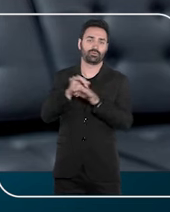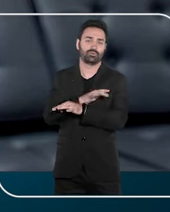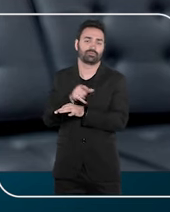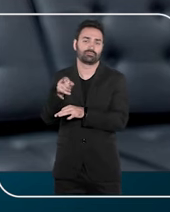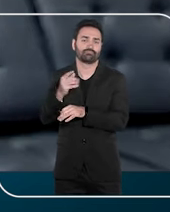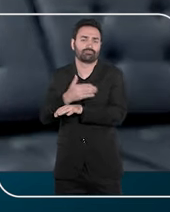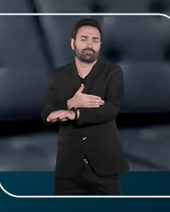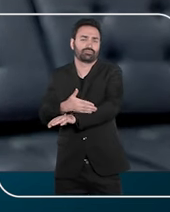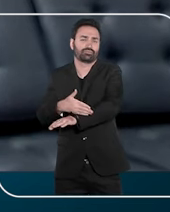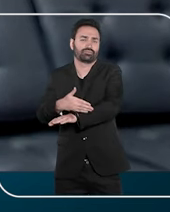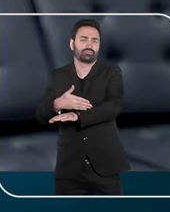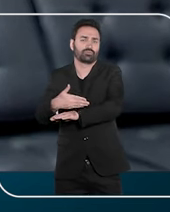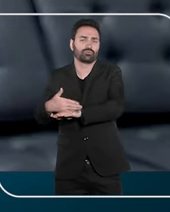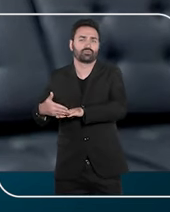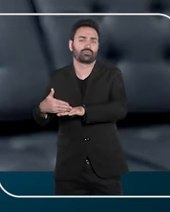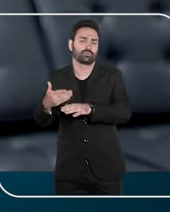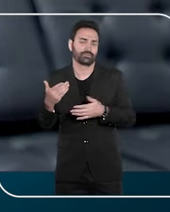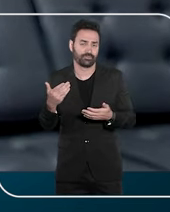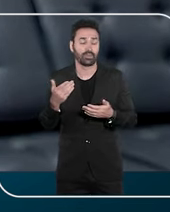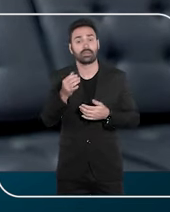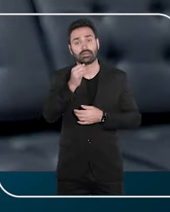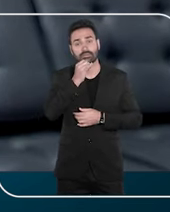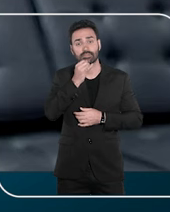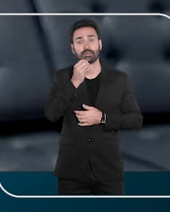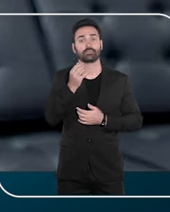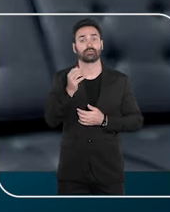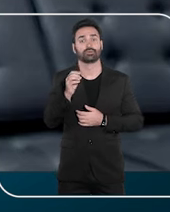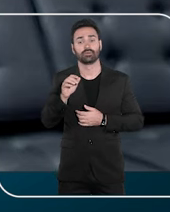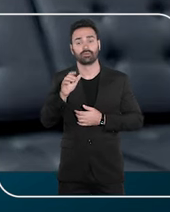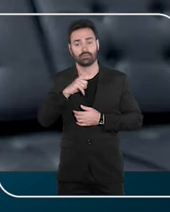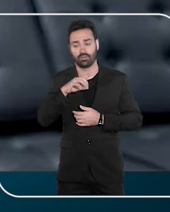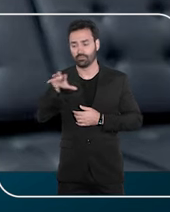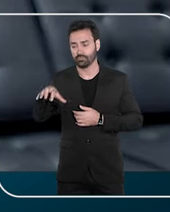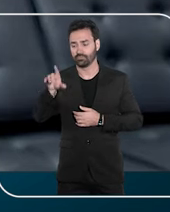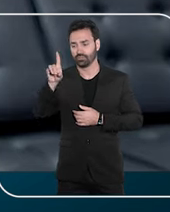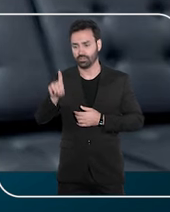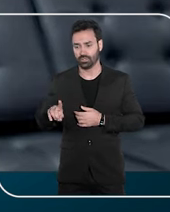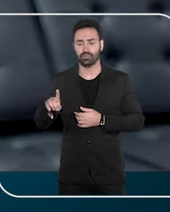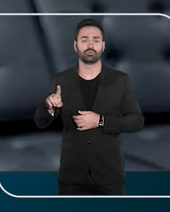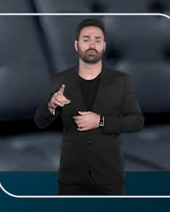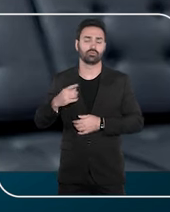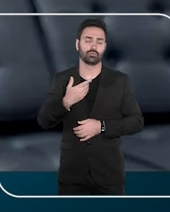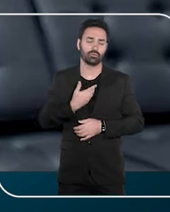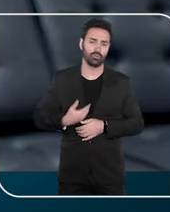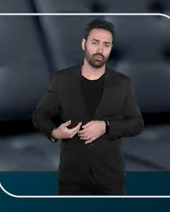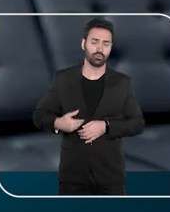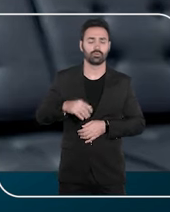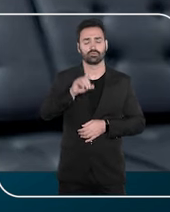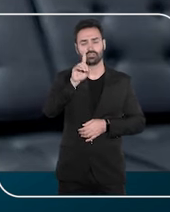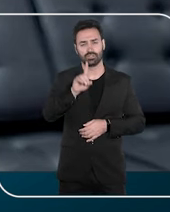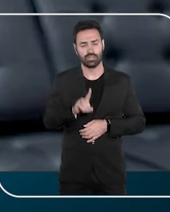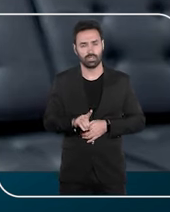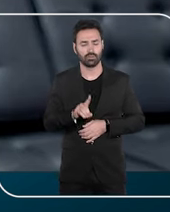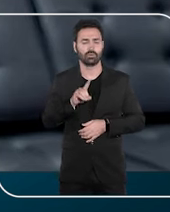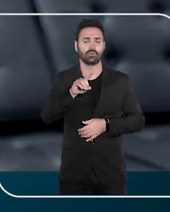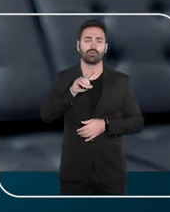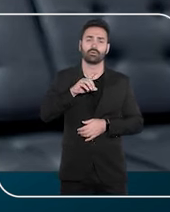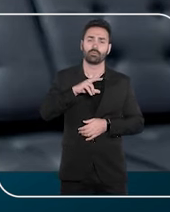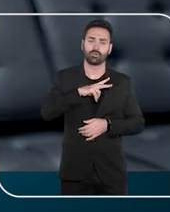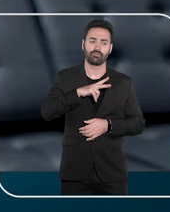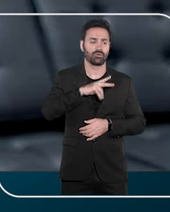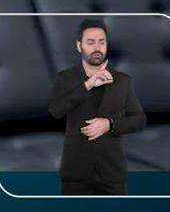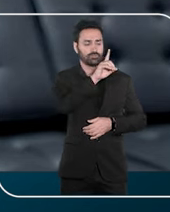sessão de direito público, a de direito privado ou na de direito criminal. Né? Primeira, segunda e terceira